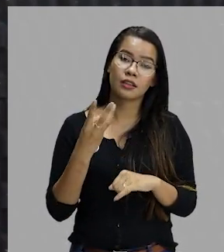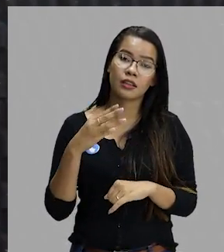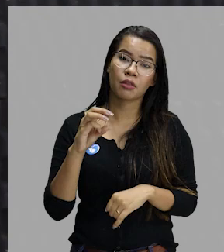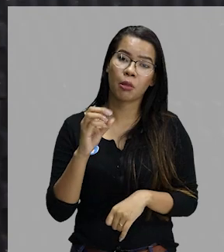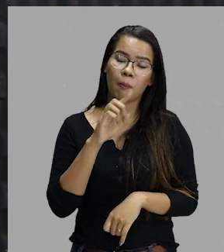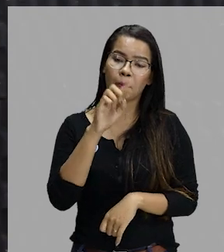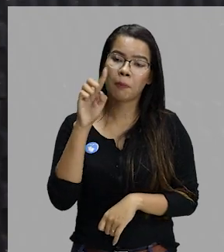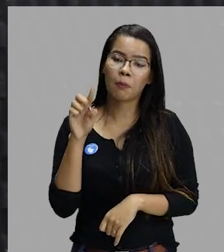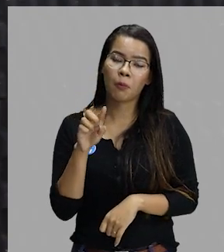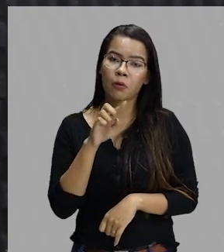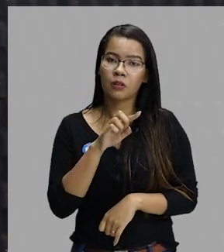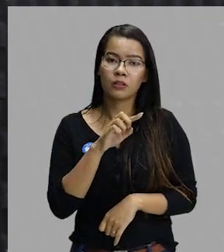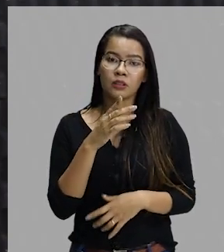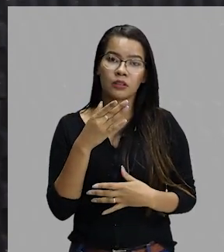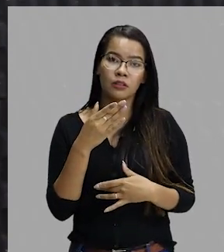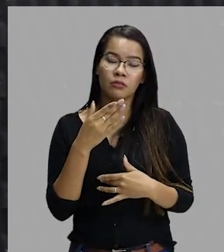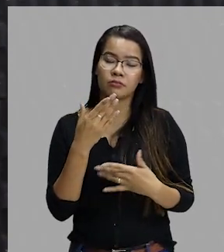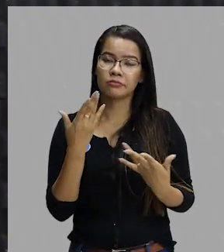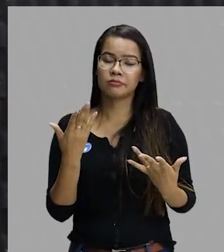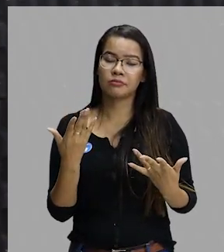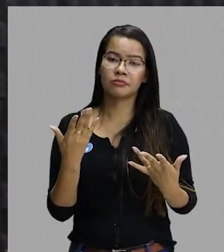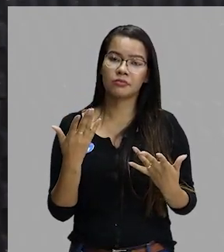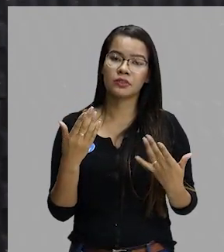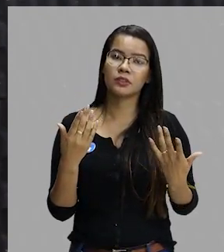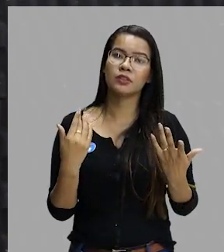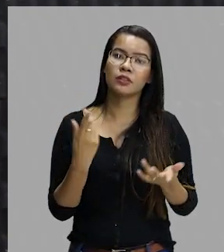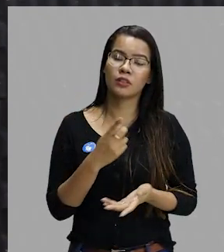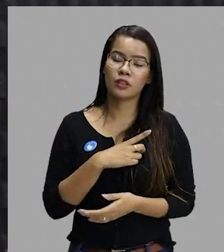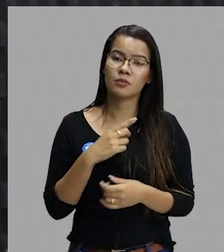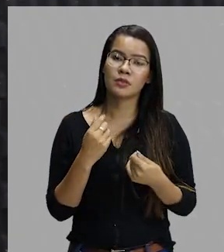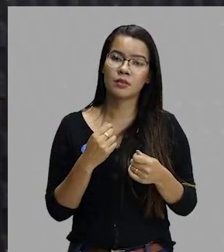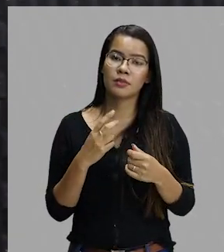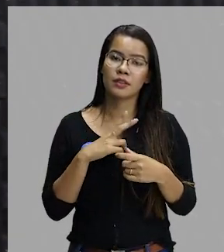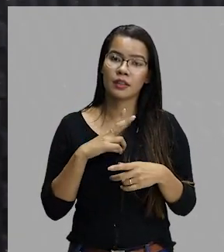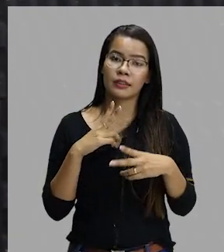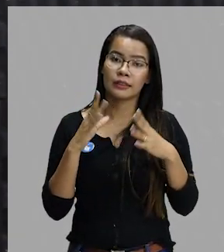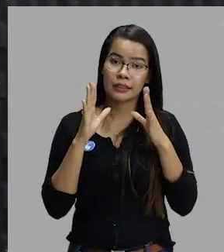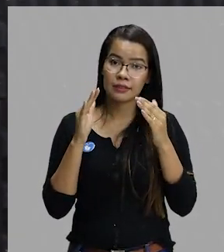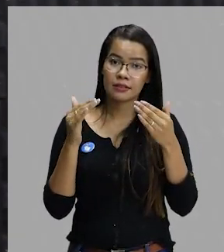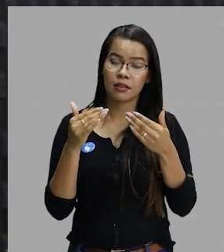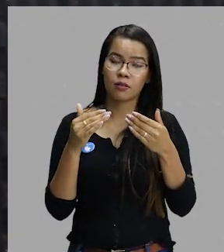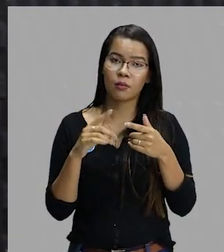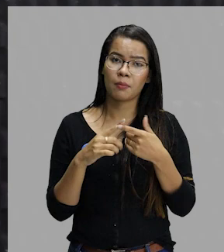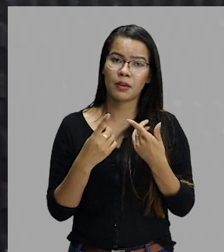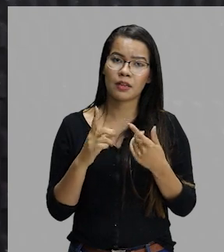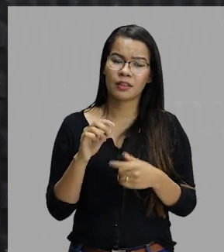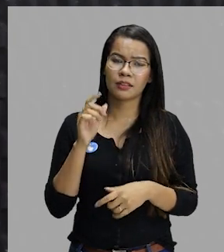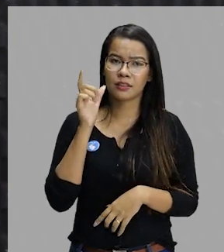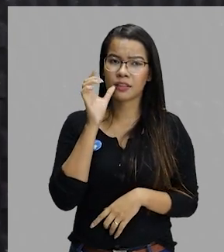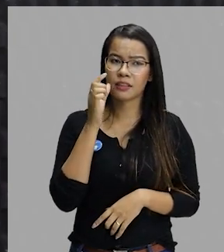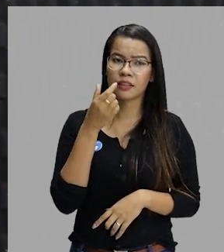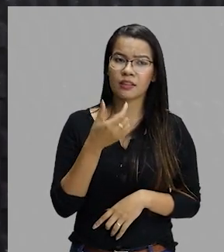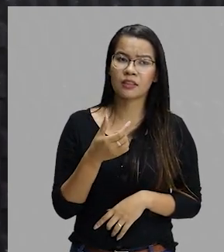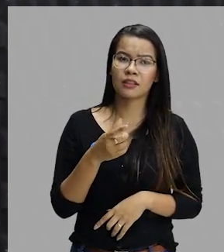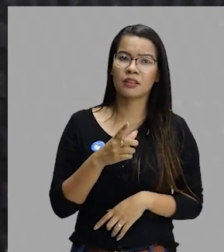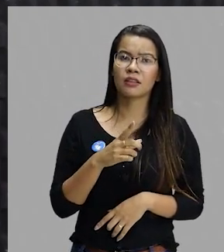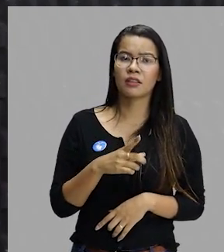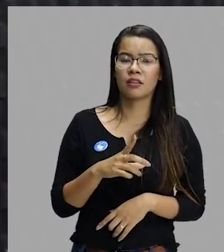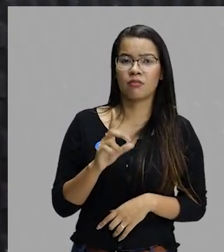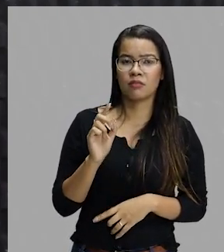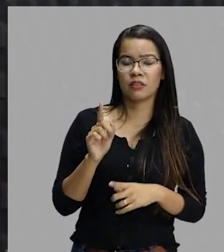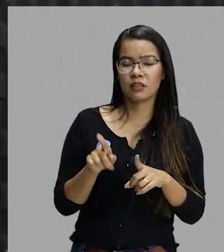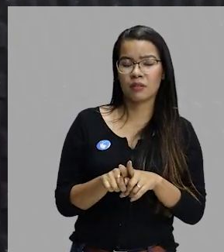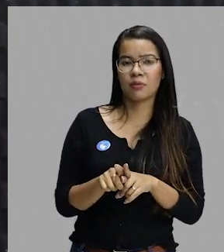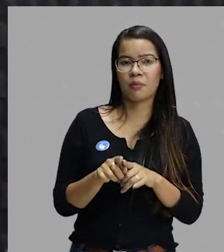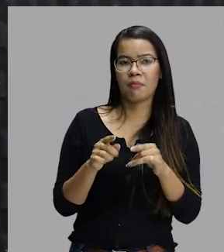pontos, os 30 alinhados. Então a gente tem que prestar atenção. Professor, mas olha que interessante, deu uma reta